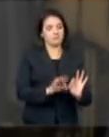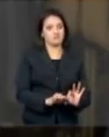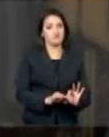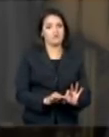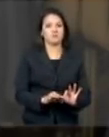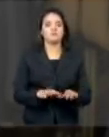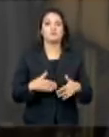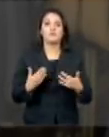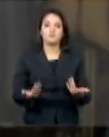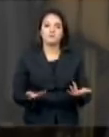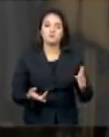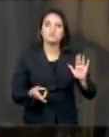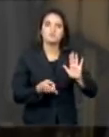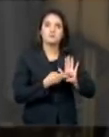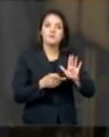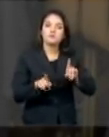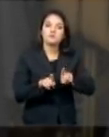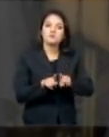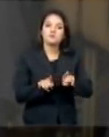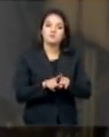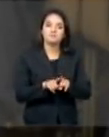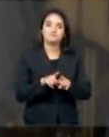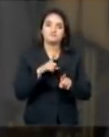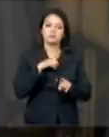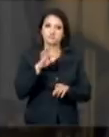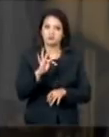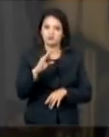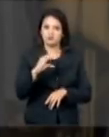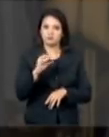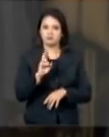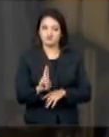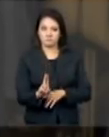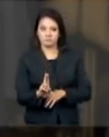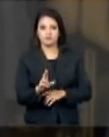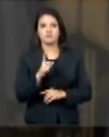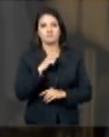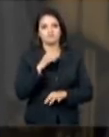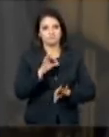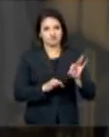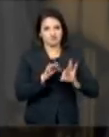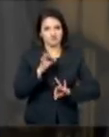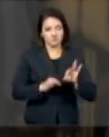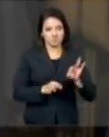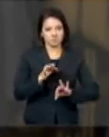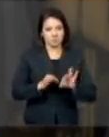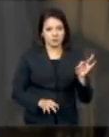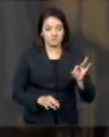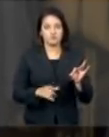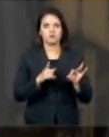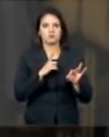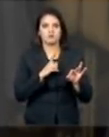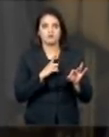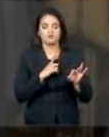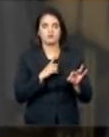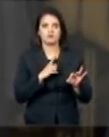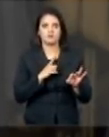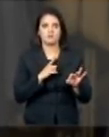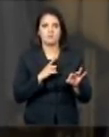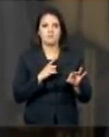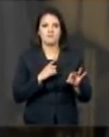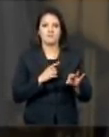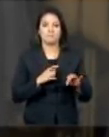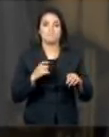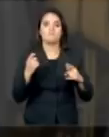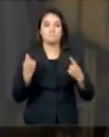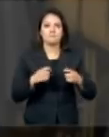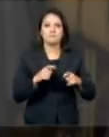portanto que também a atuação do tcu no tocante ao julgamento da legalidade registro deve estar sujeito